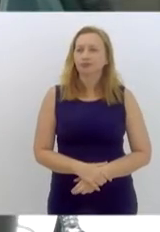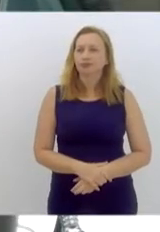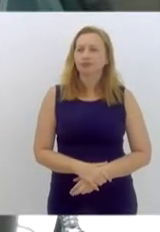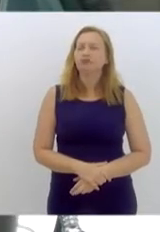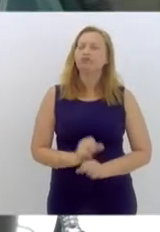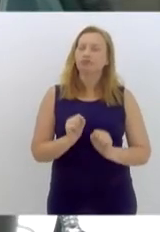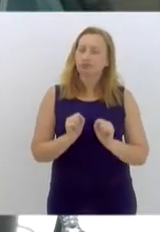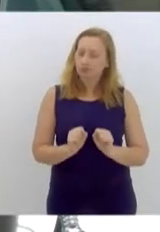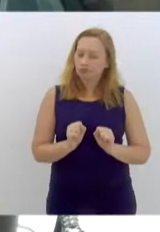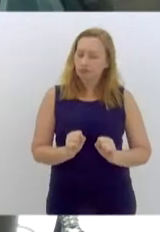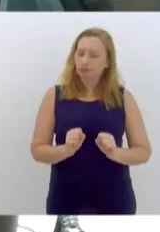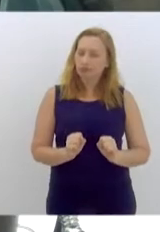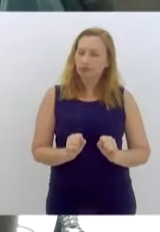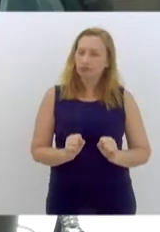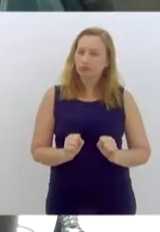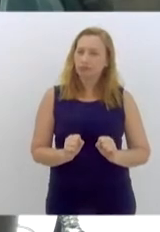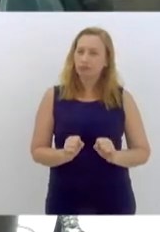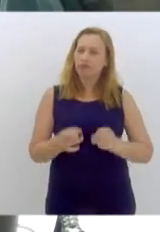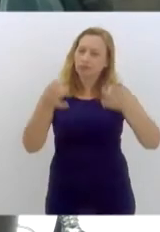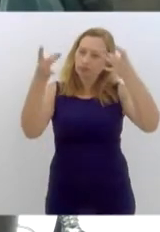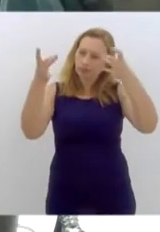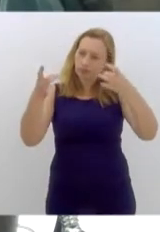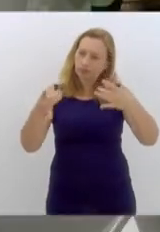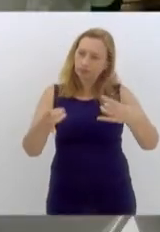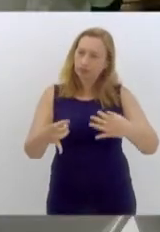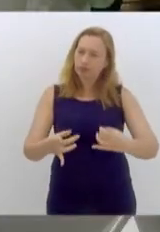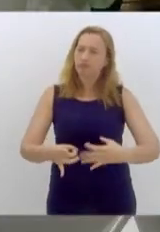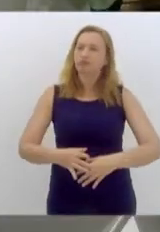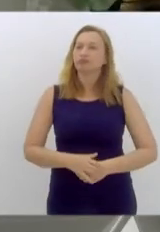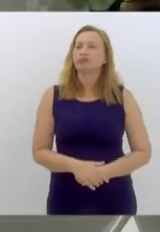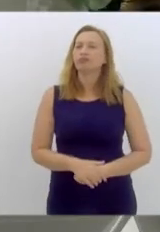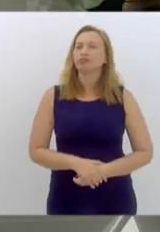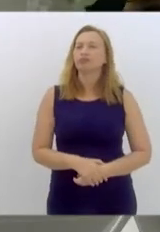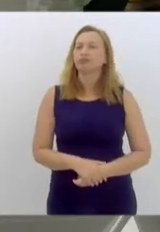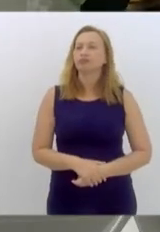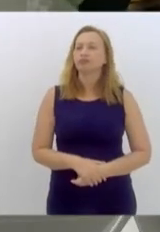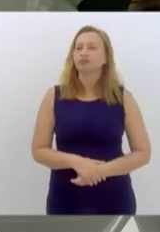ela possa falar sobre a exposição.